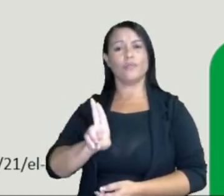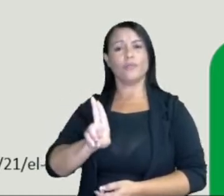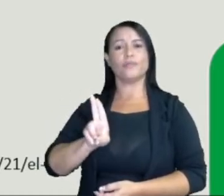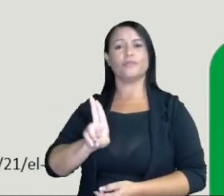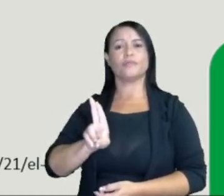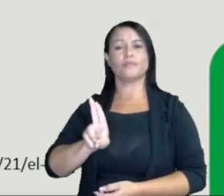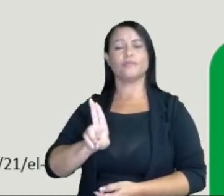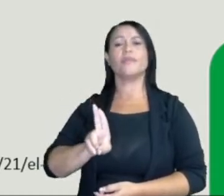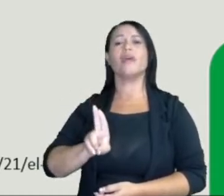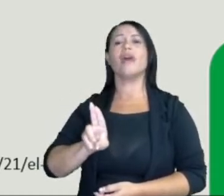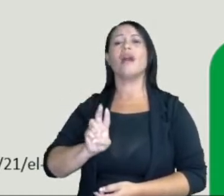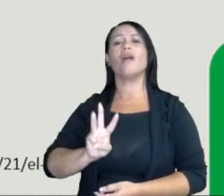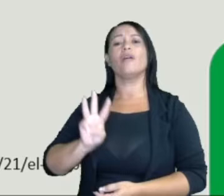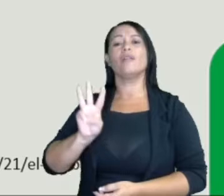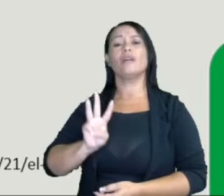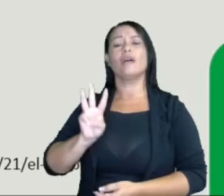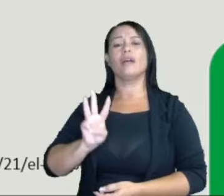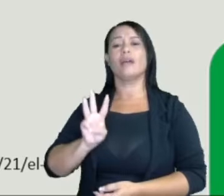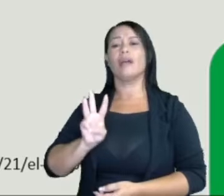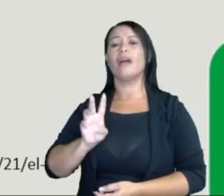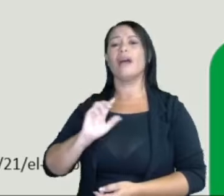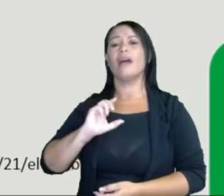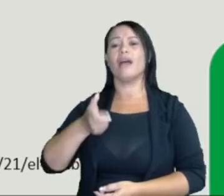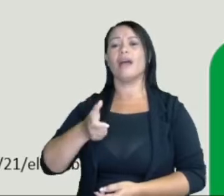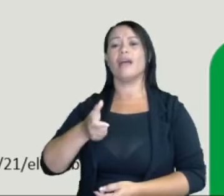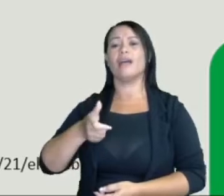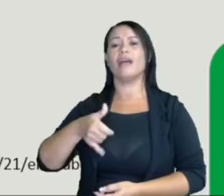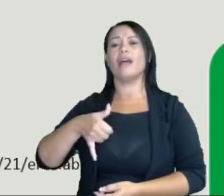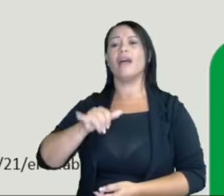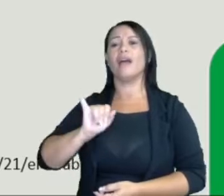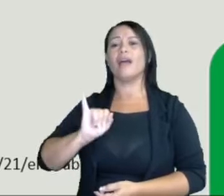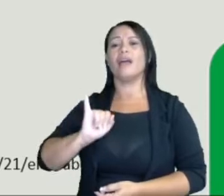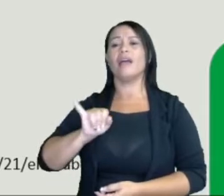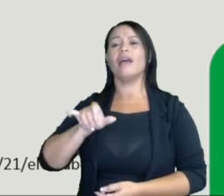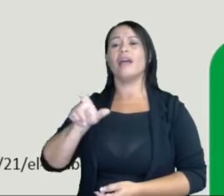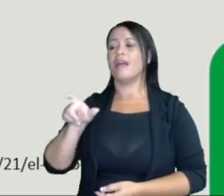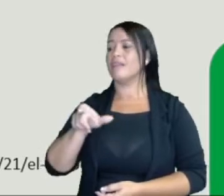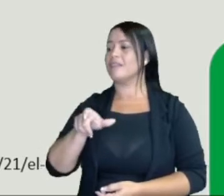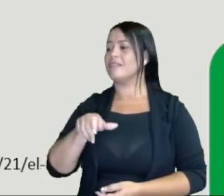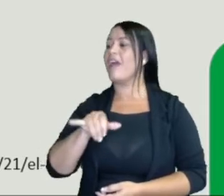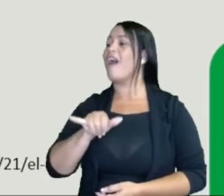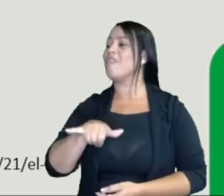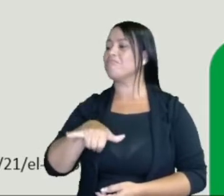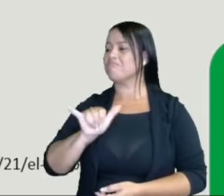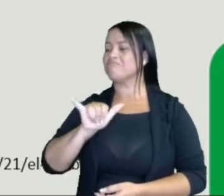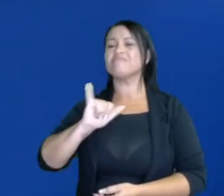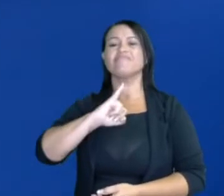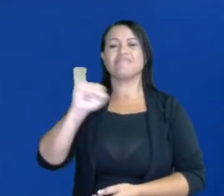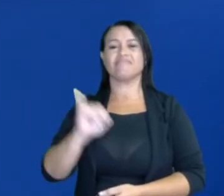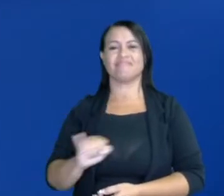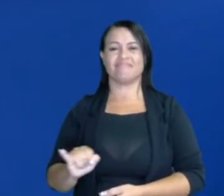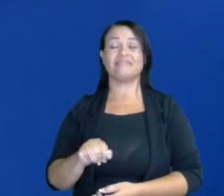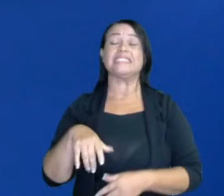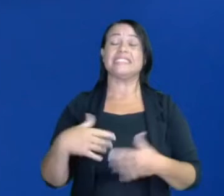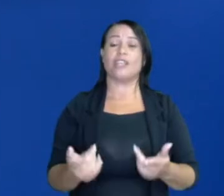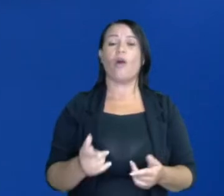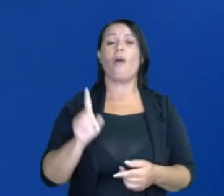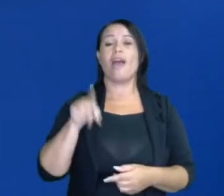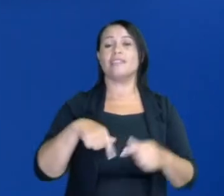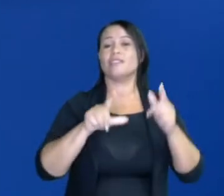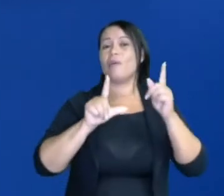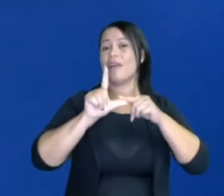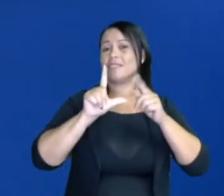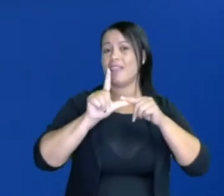V, W, X, Y e Z. Essas são as letras